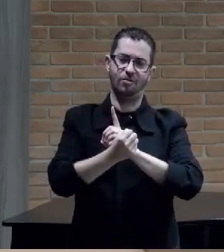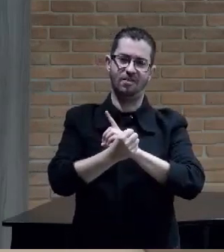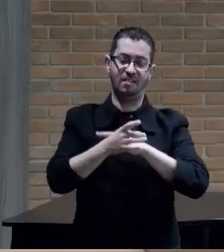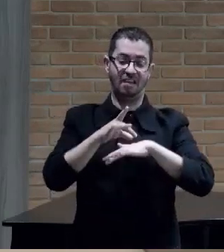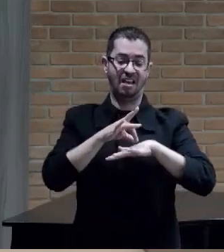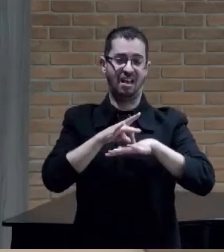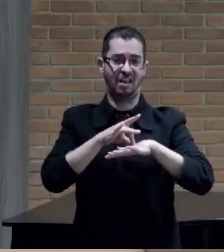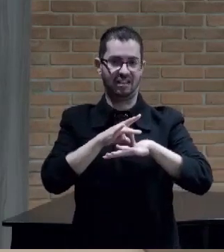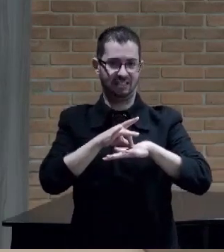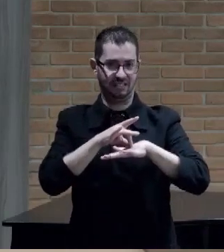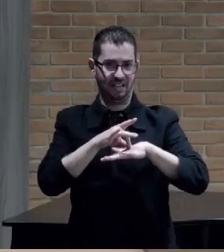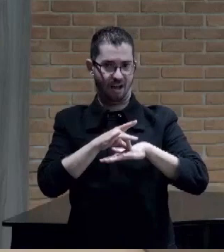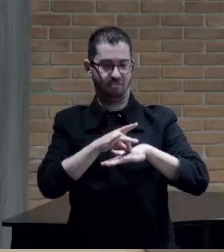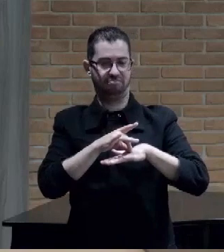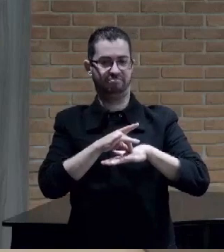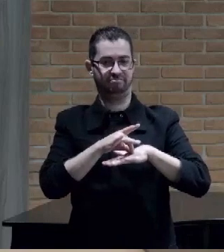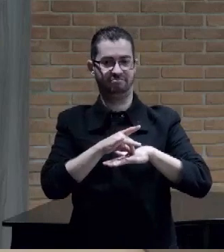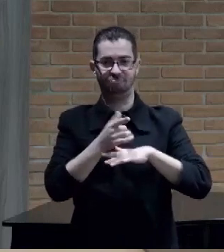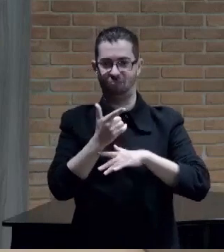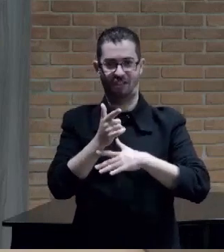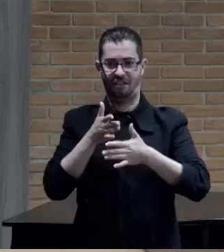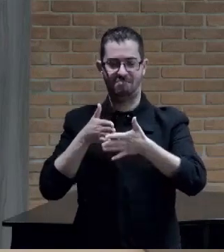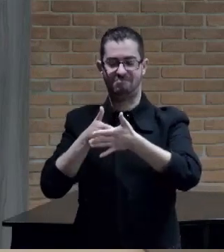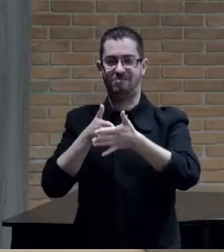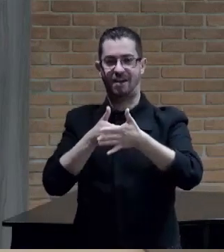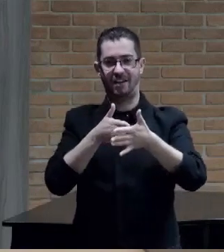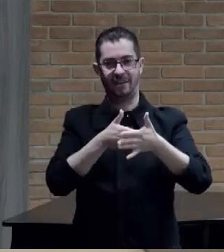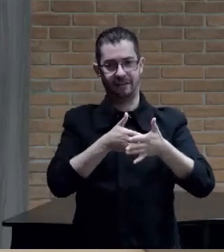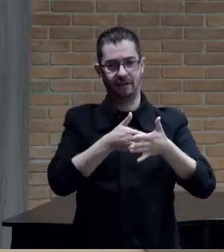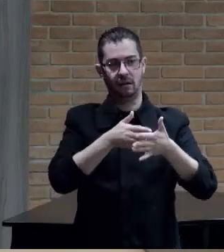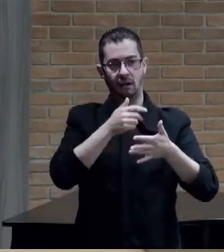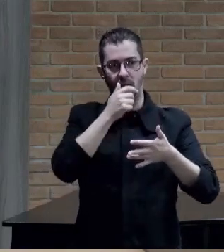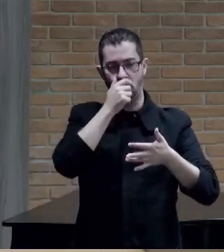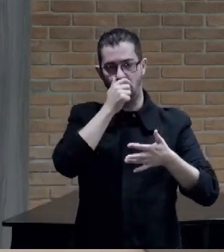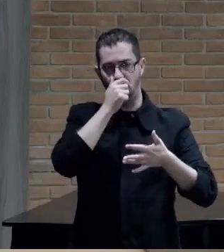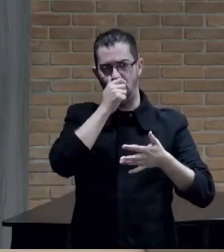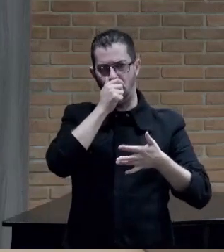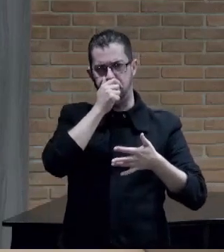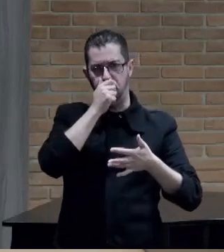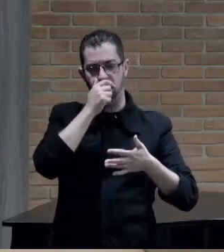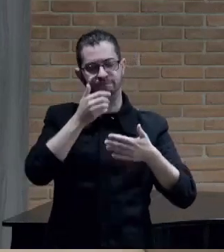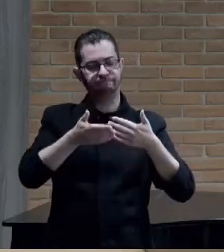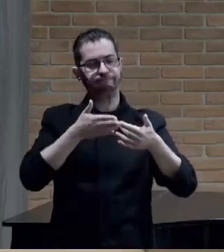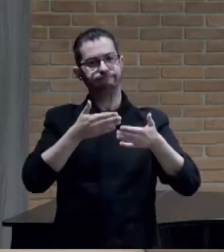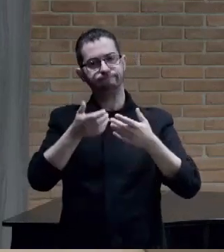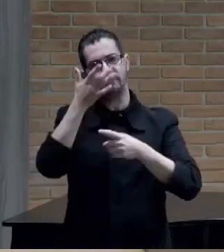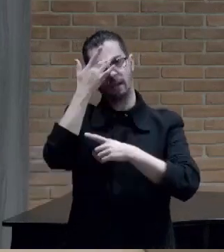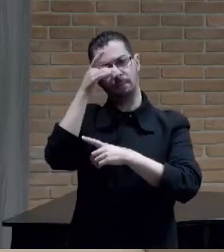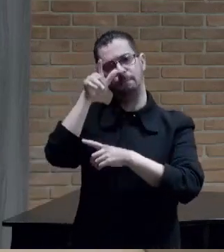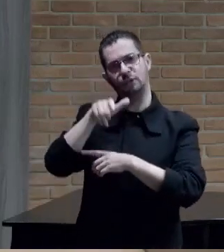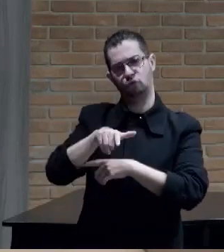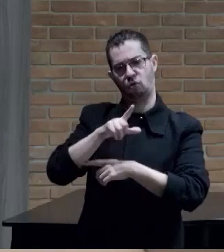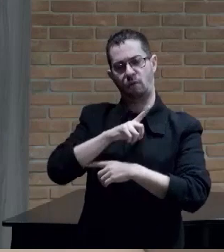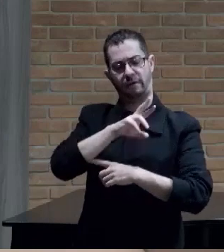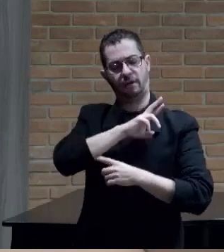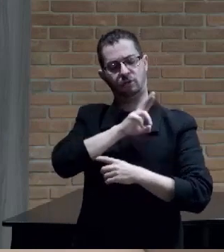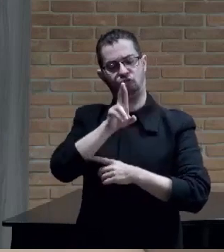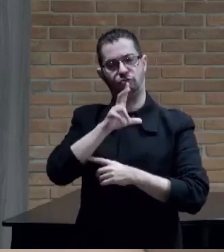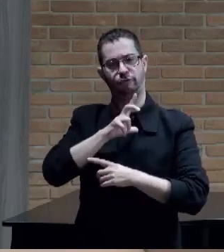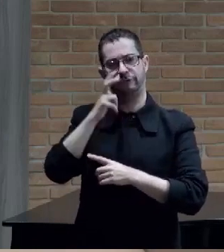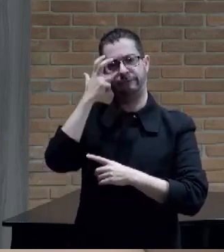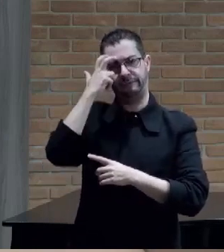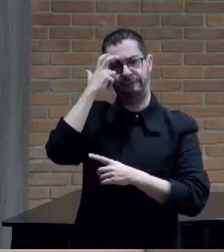racial ou étnica. Seja um pagão, seja um religioso ou seja um intelectual,